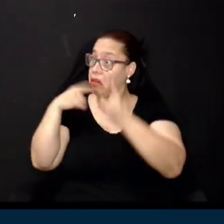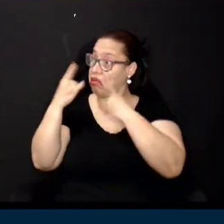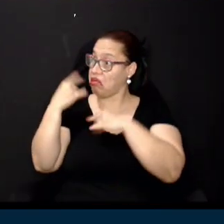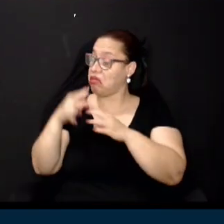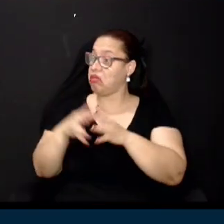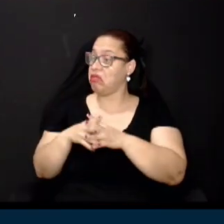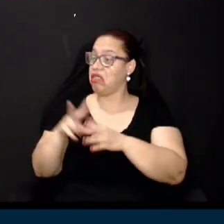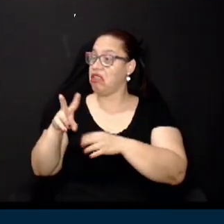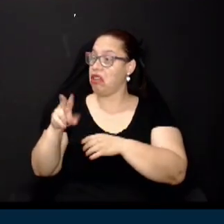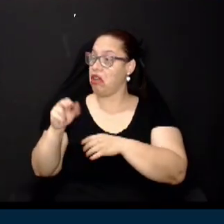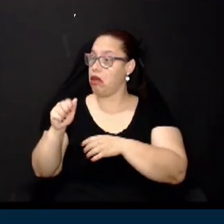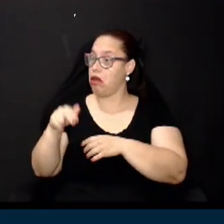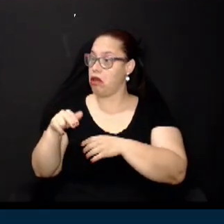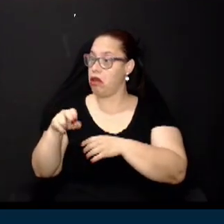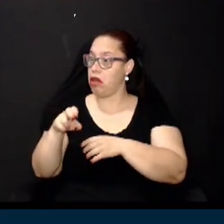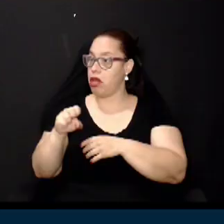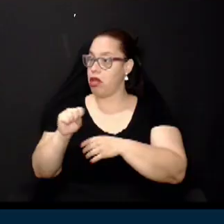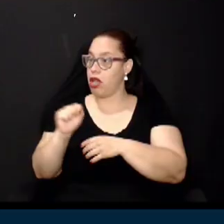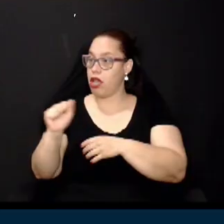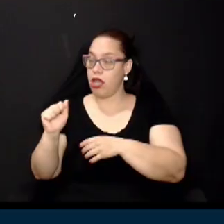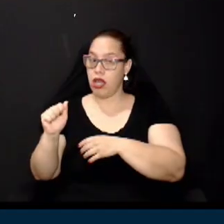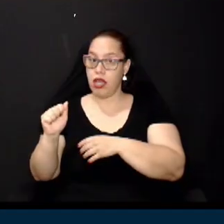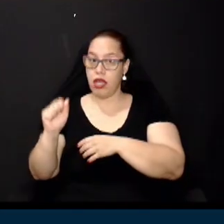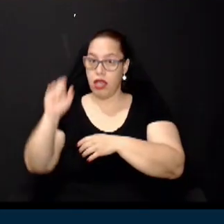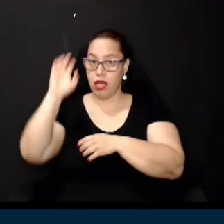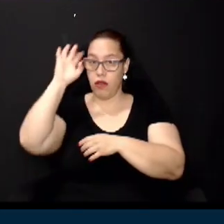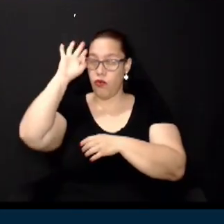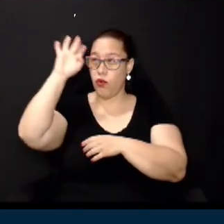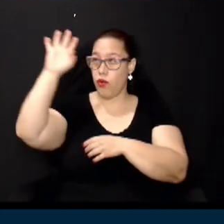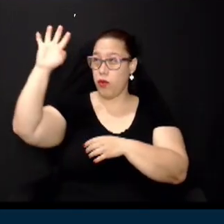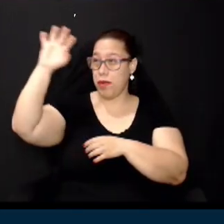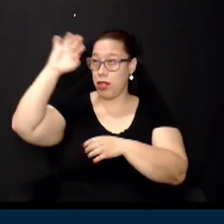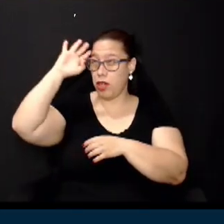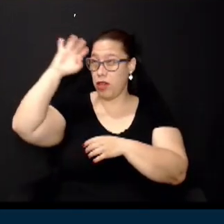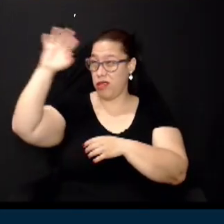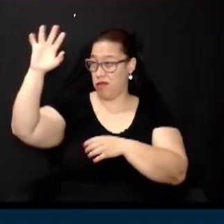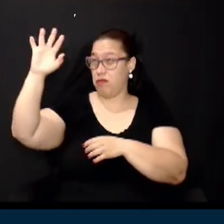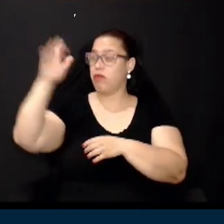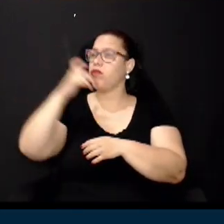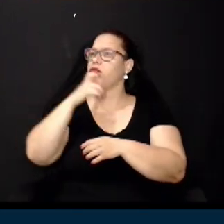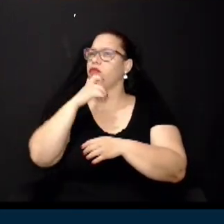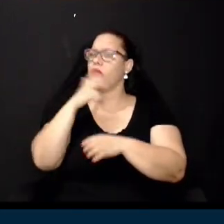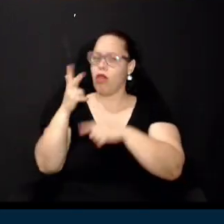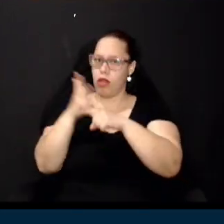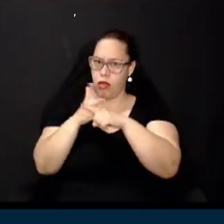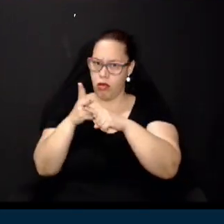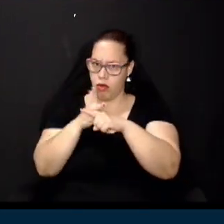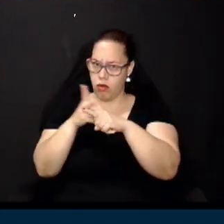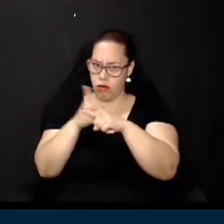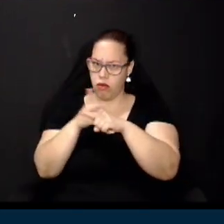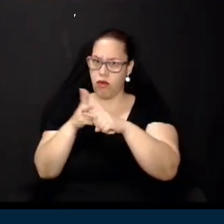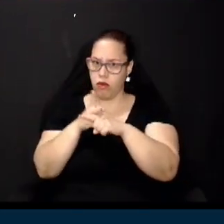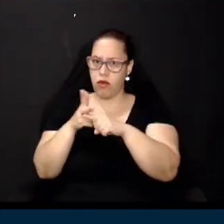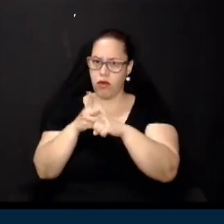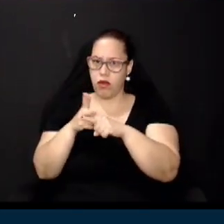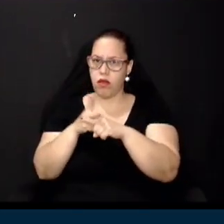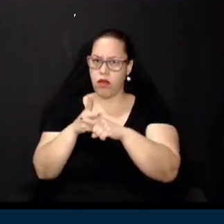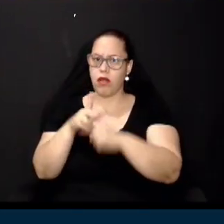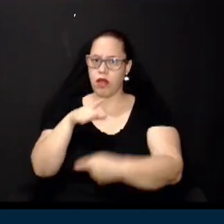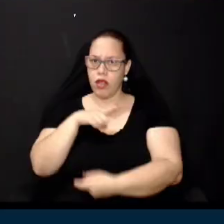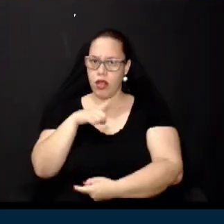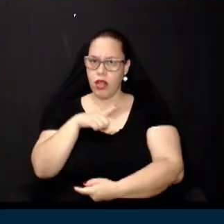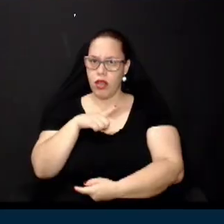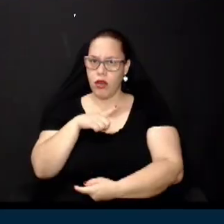falando, eu fui imaginando, né? Tem um vídeo, acho que todo mundo viu esse vídeo, né?